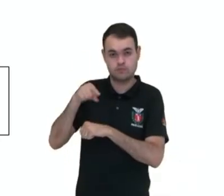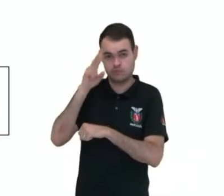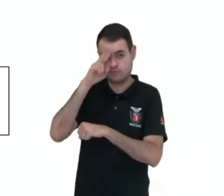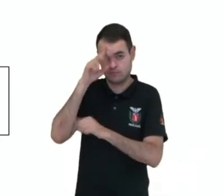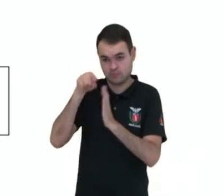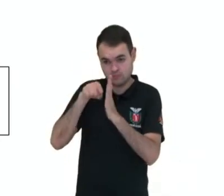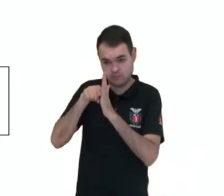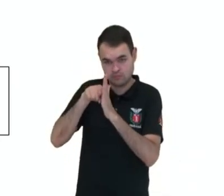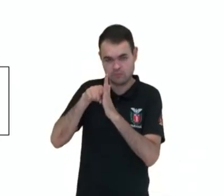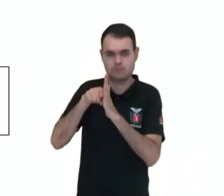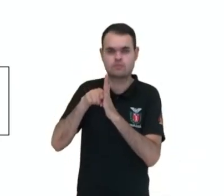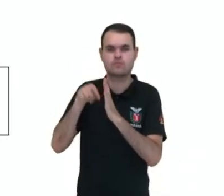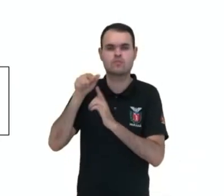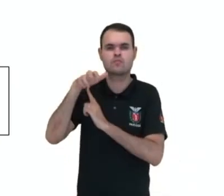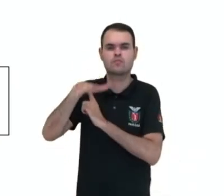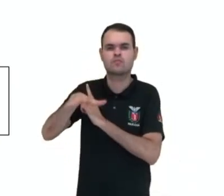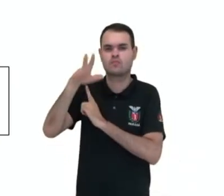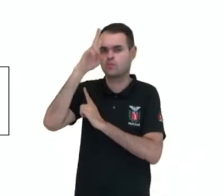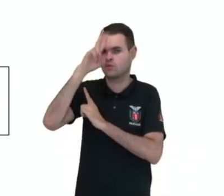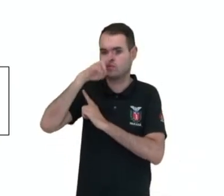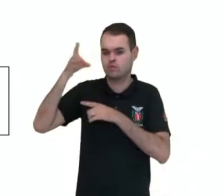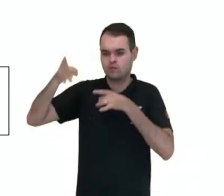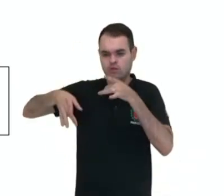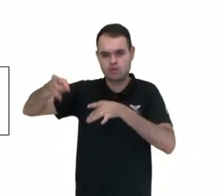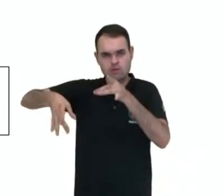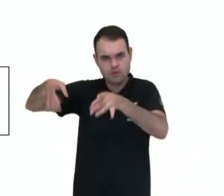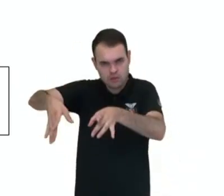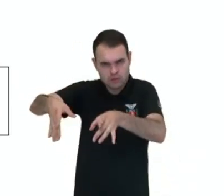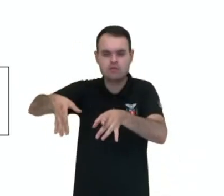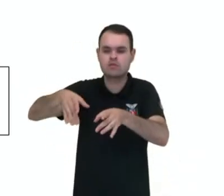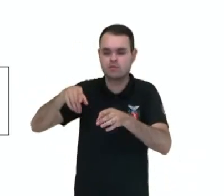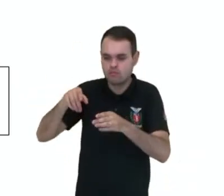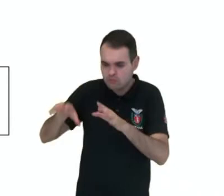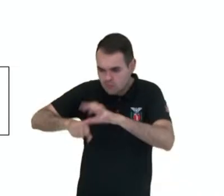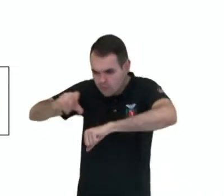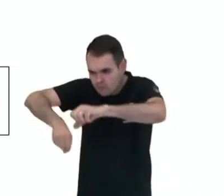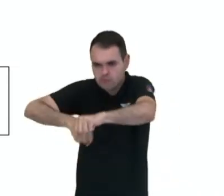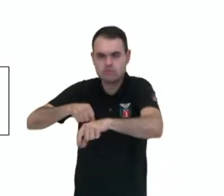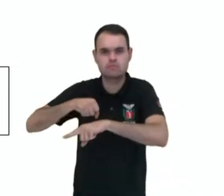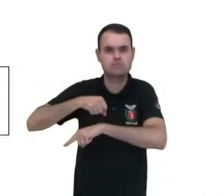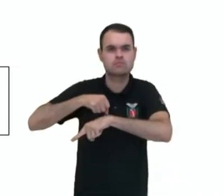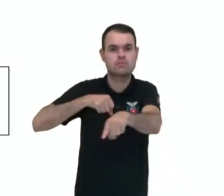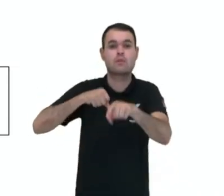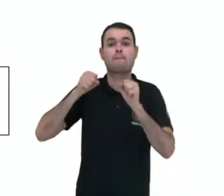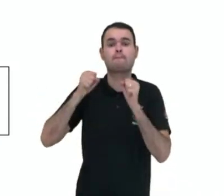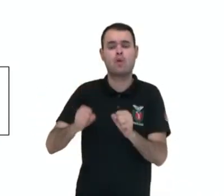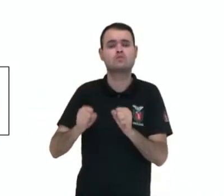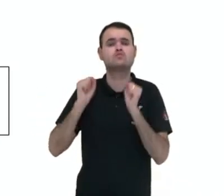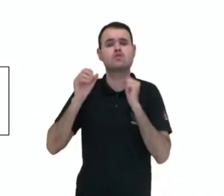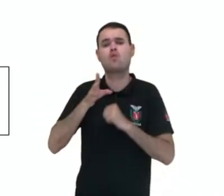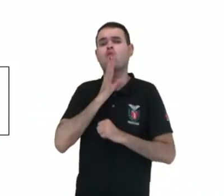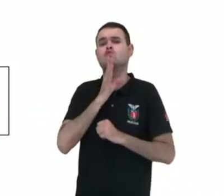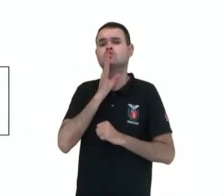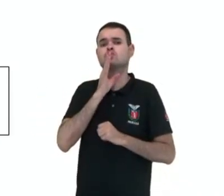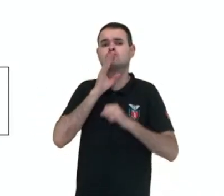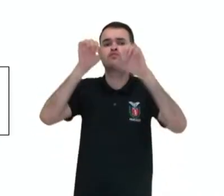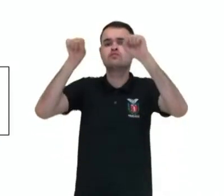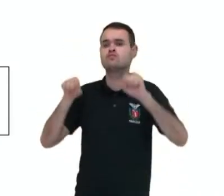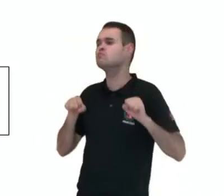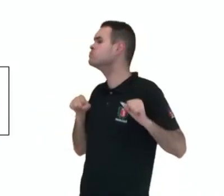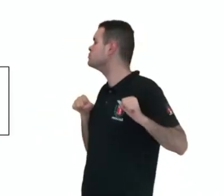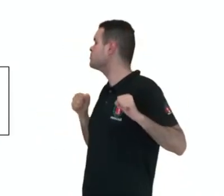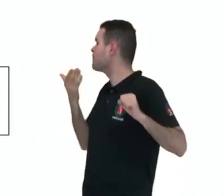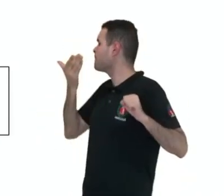As fontes históricas, que são os vestígios que o historiador vai investigar, é o que torna possível conhecer o passado. Através